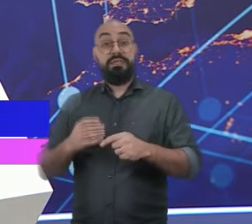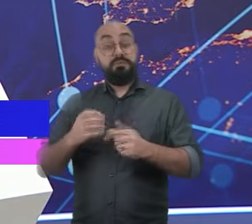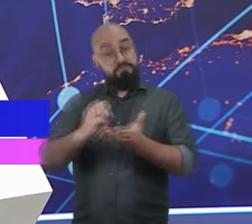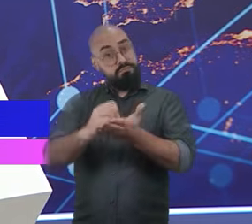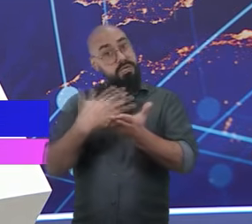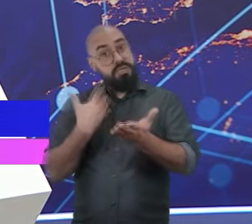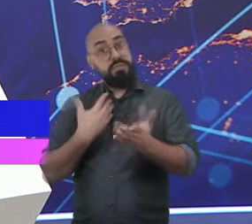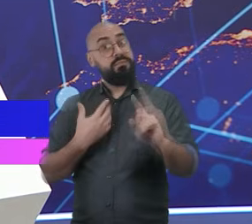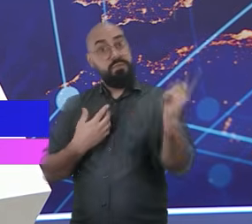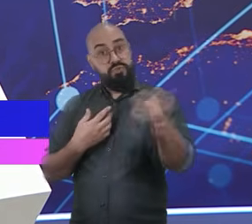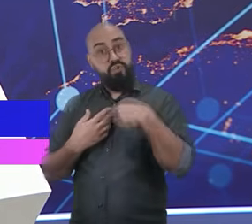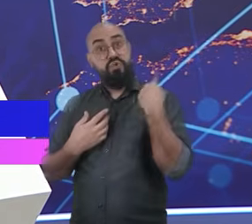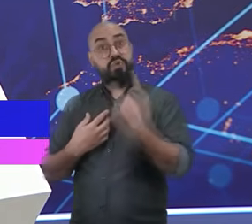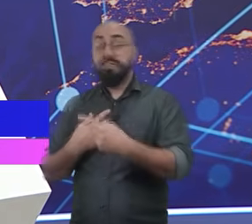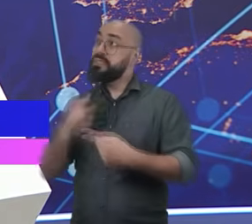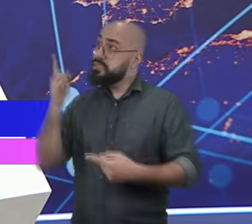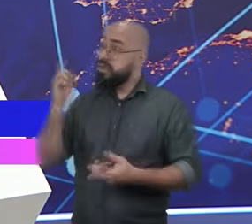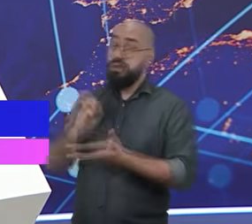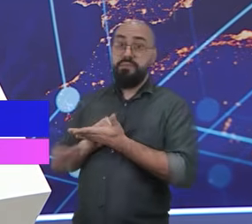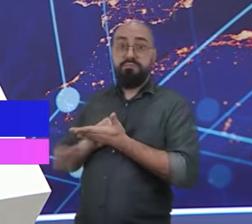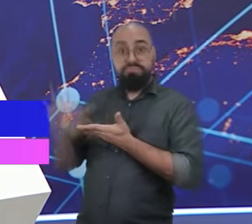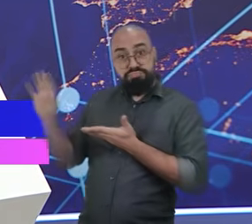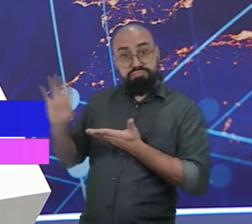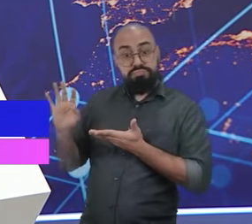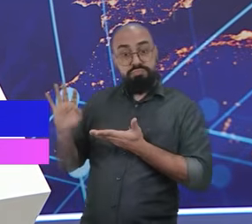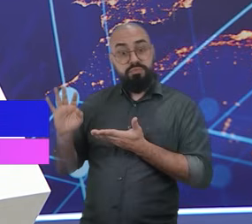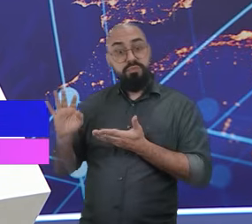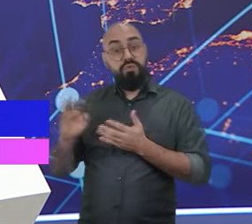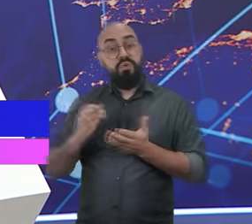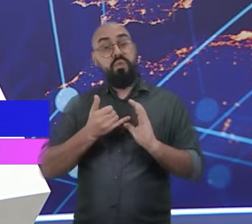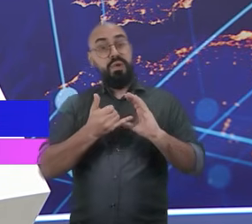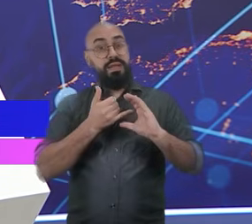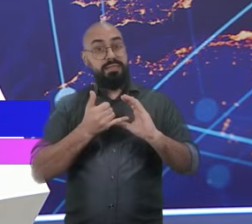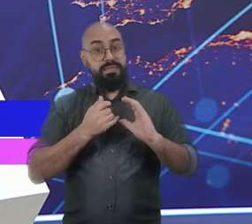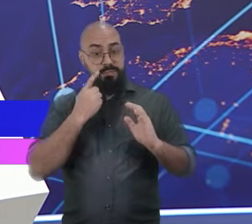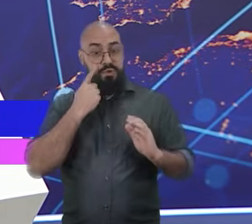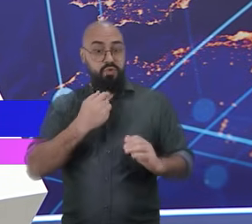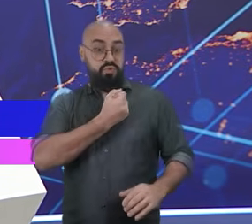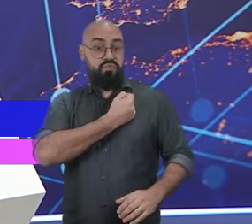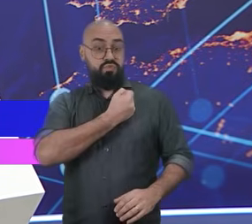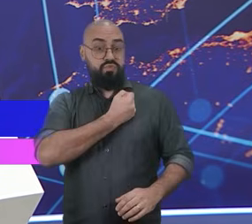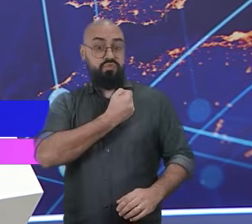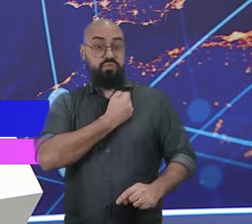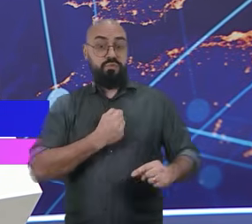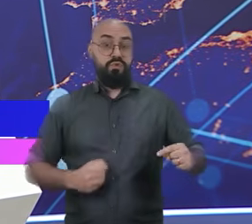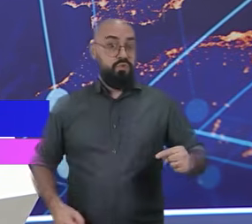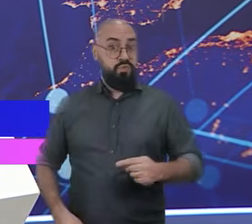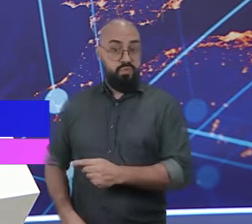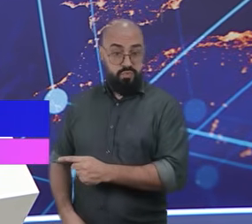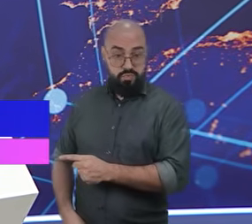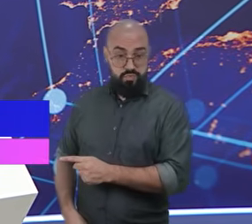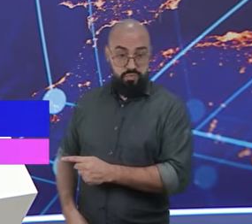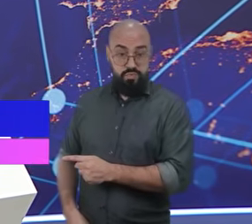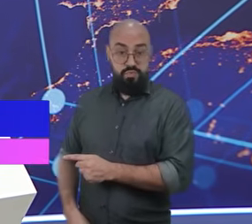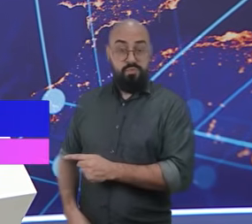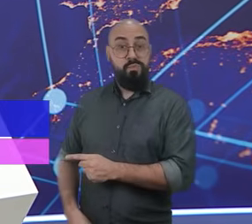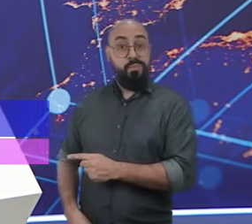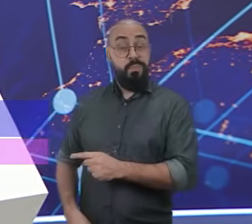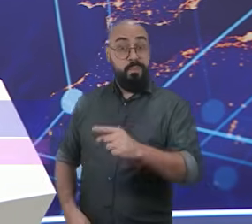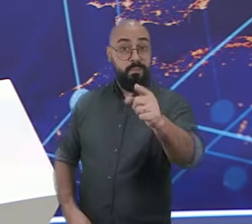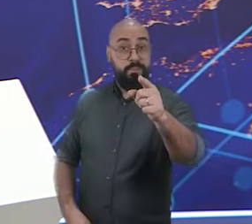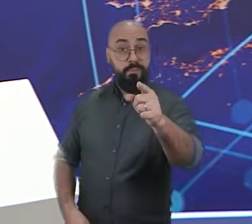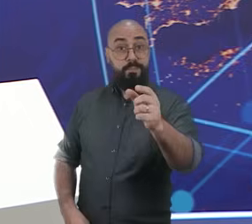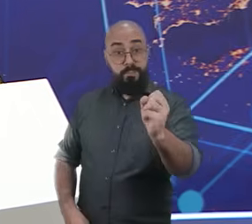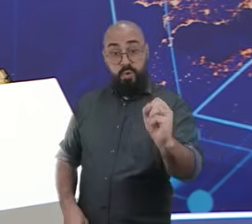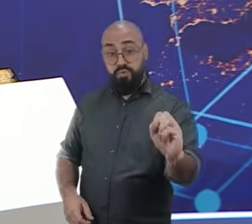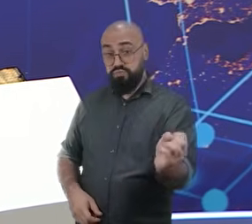mensagem para nós agora no WhatsApp do Arena do Futuro. O número vai aparecer aqui embaixo para que você envie